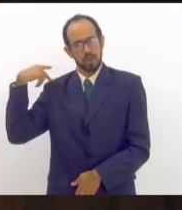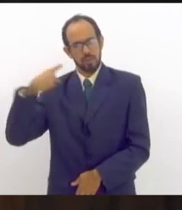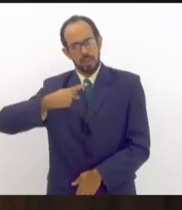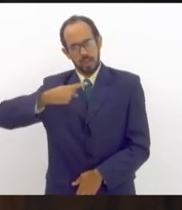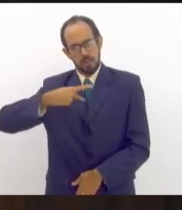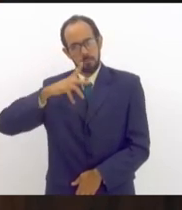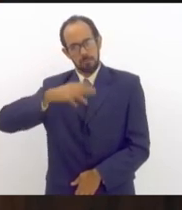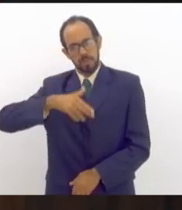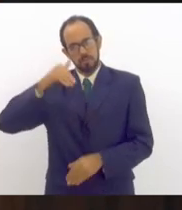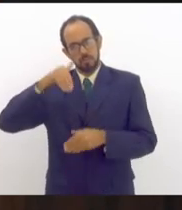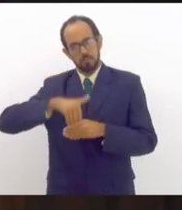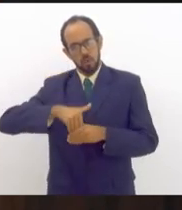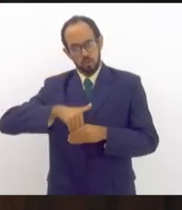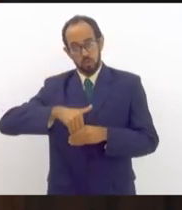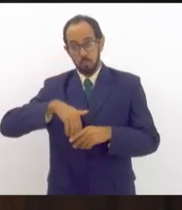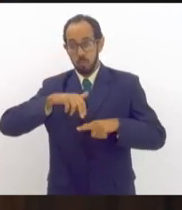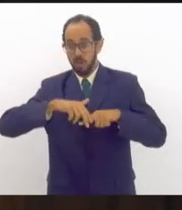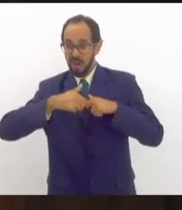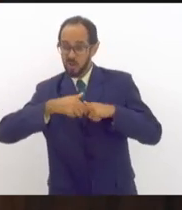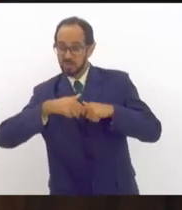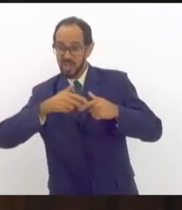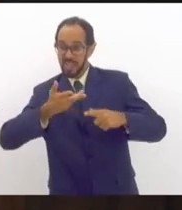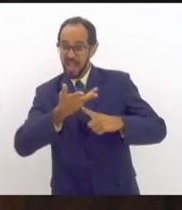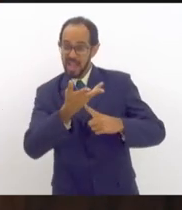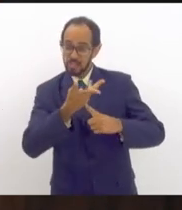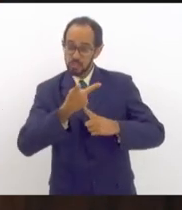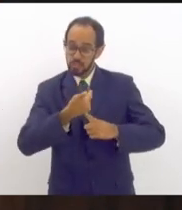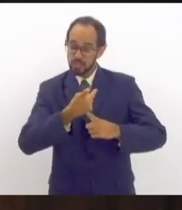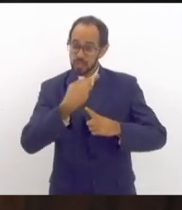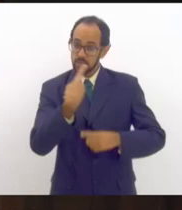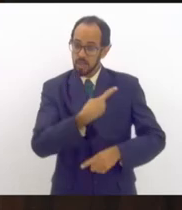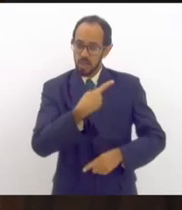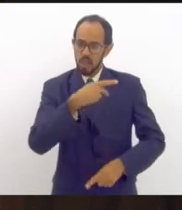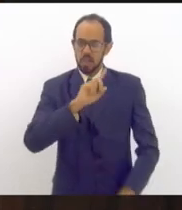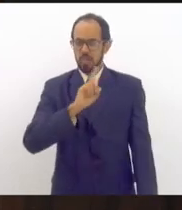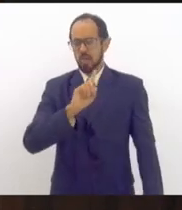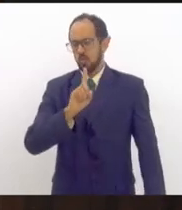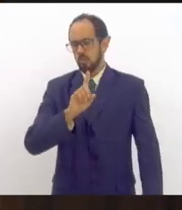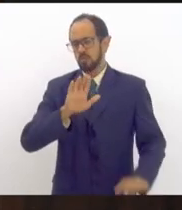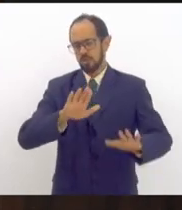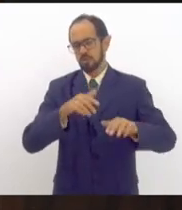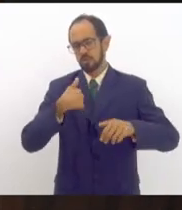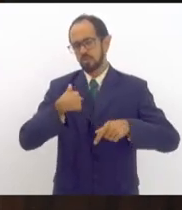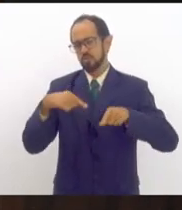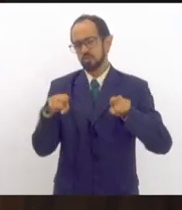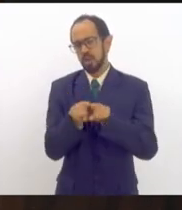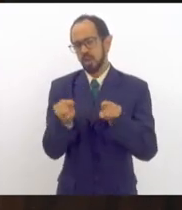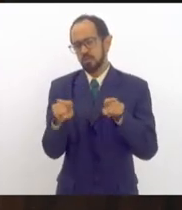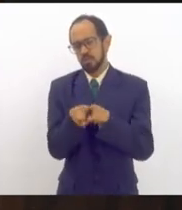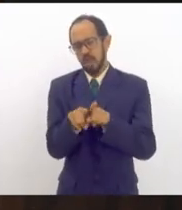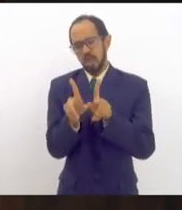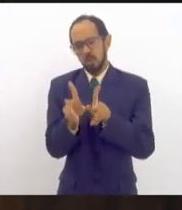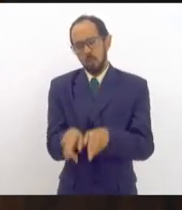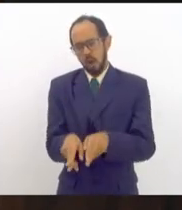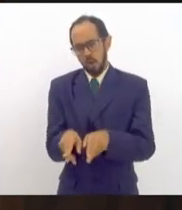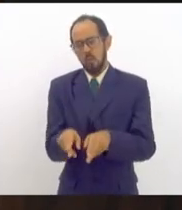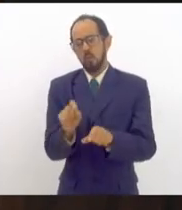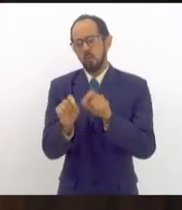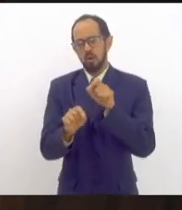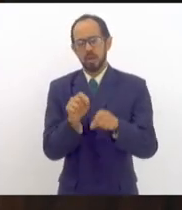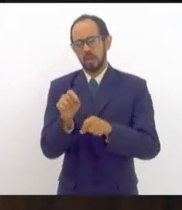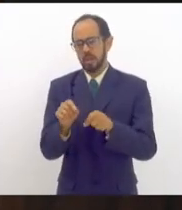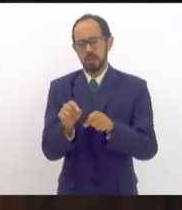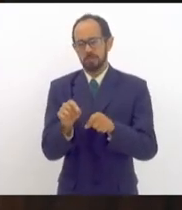não contra a artista Ludmila é mas eu também como da mesma forma porque